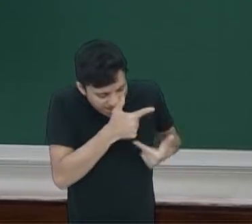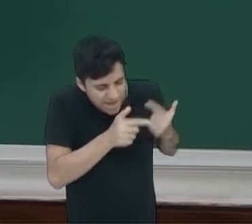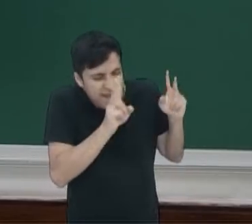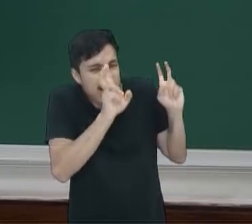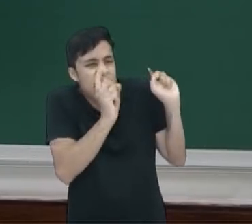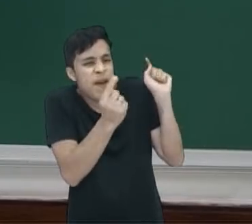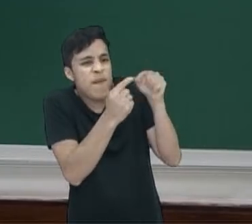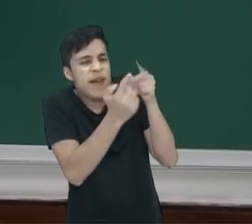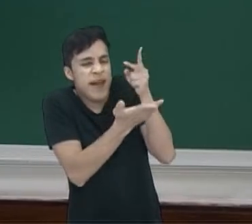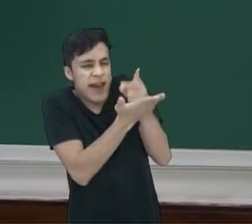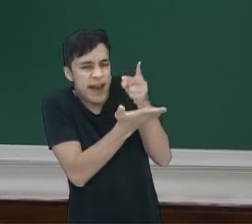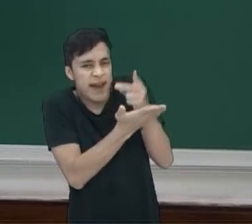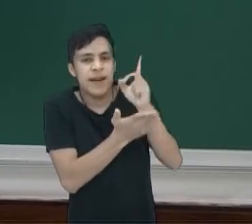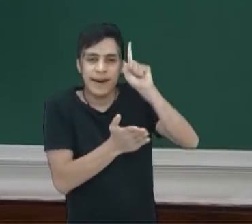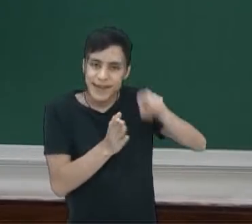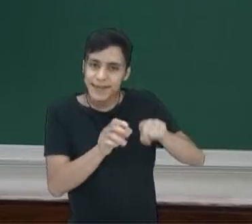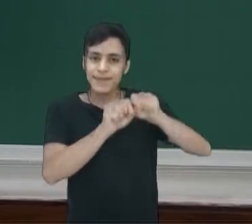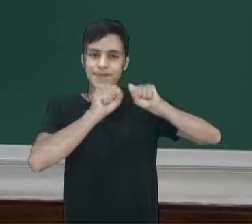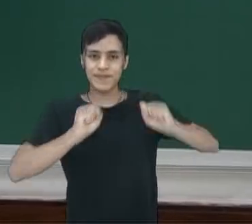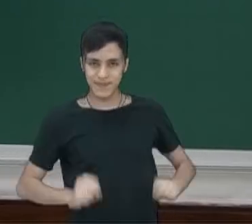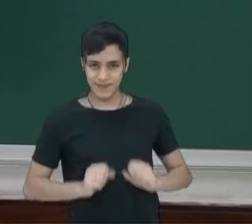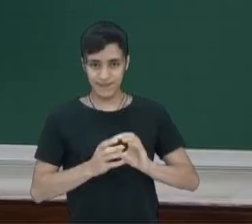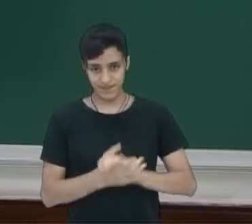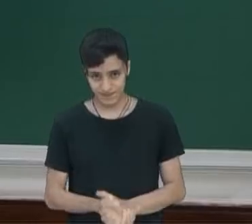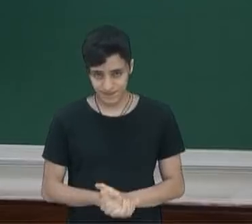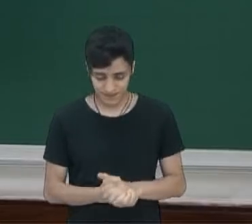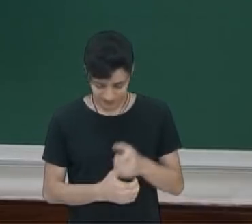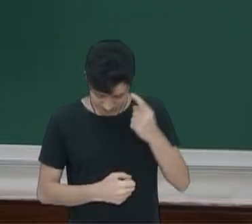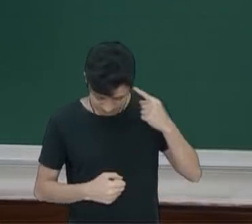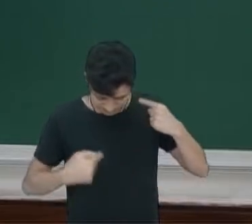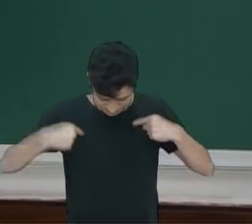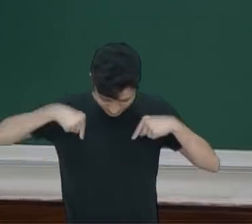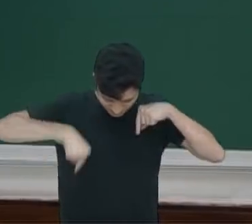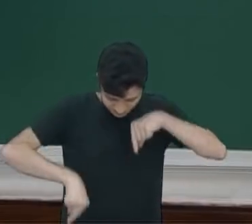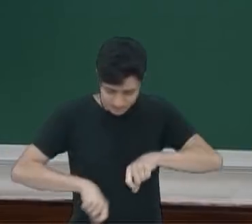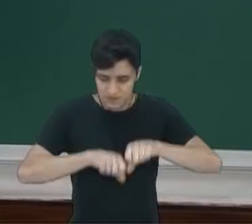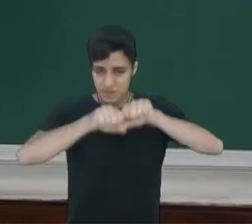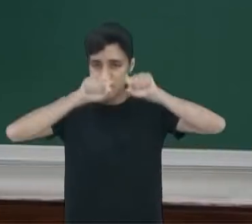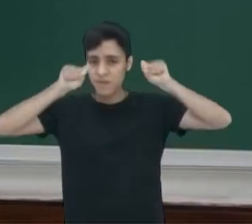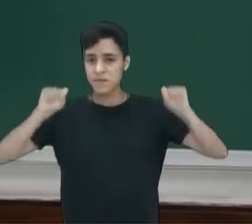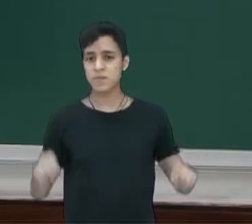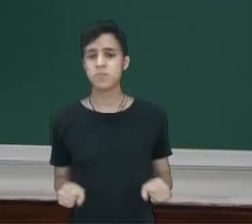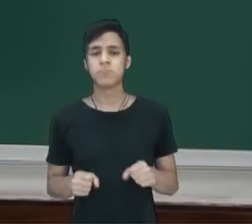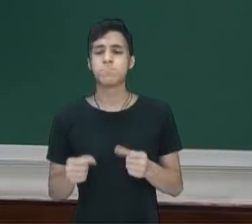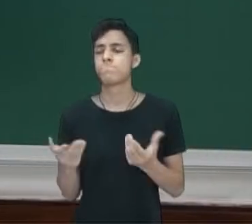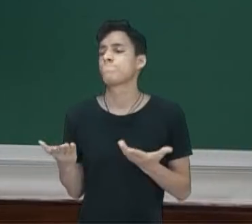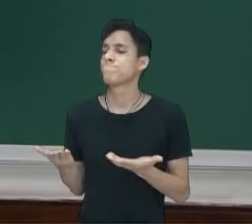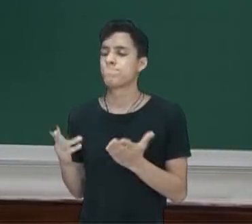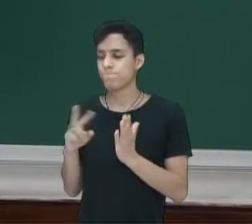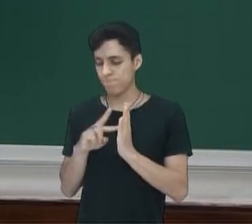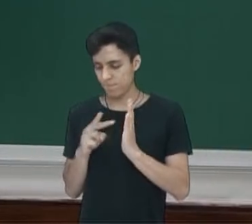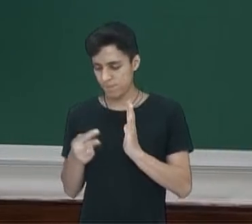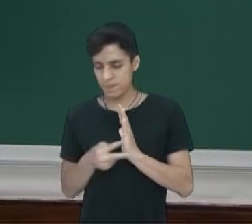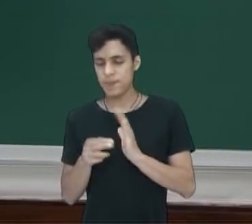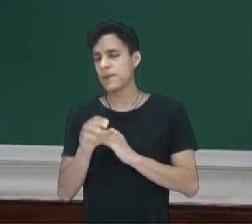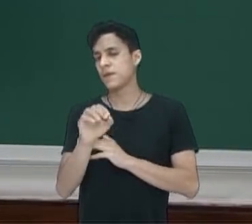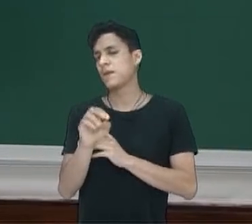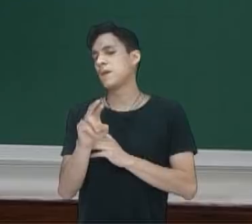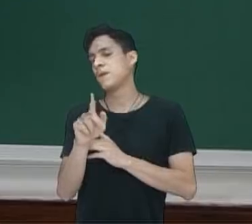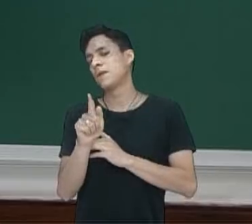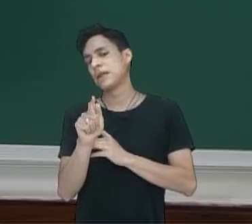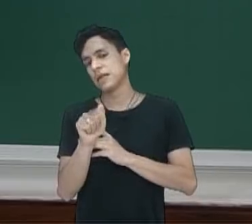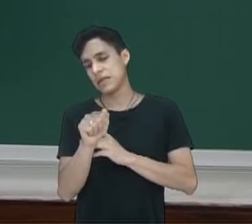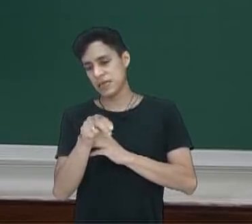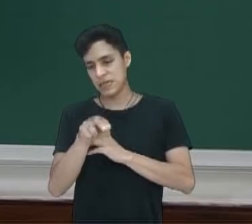um mesmo objetivo. E todos esses sistemas formam o que a gente de fato chama de